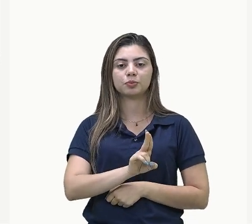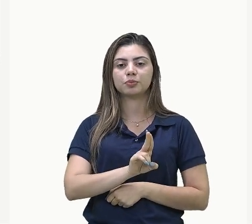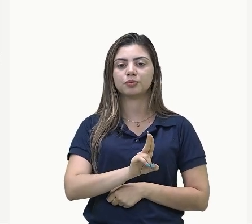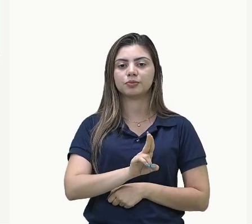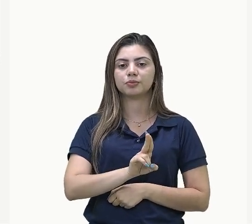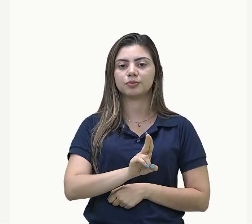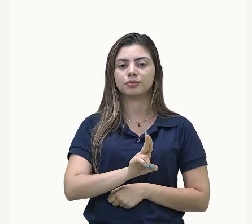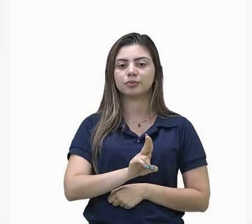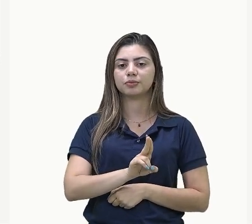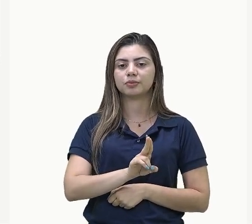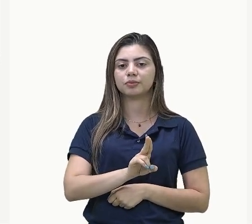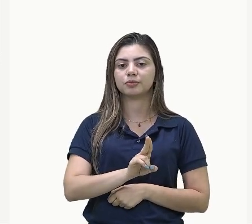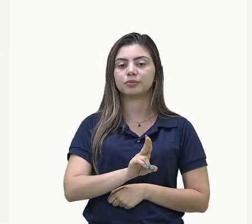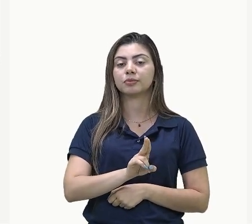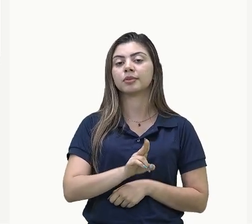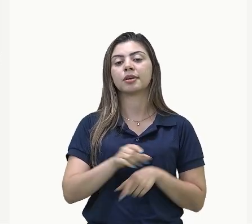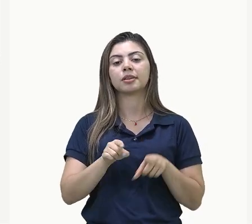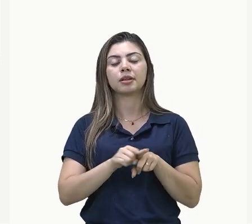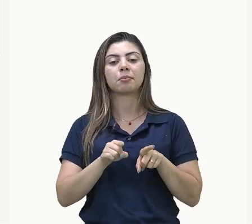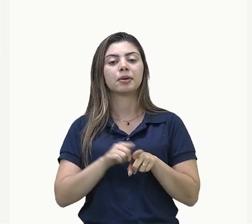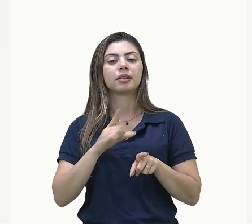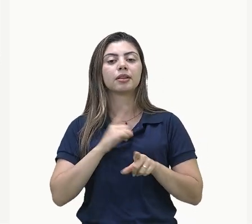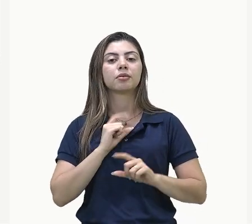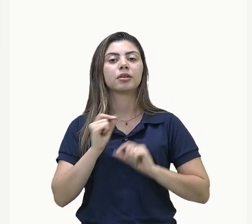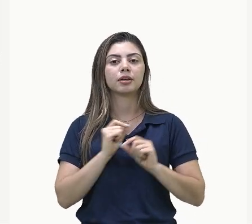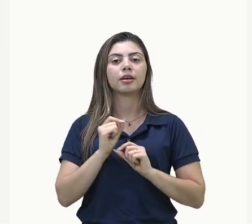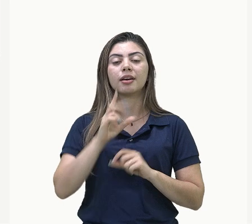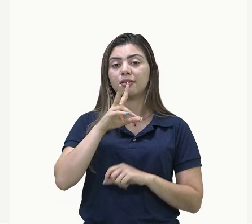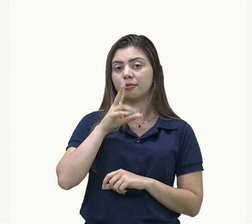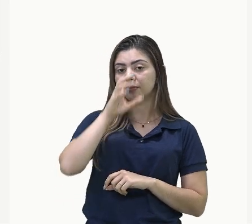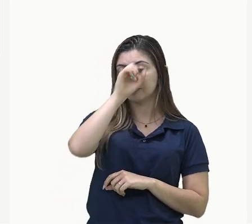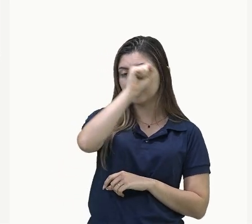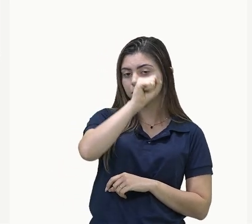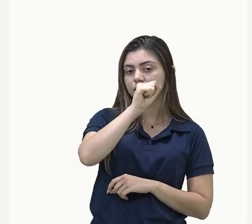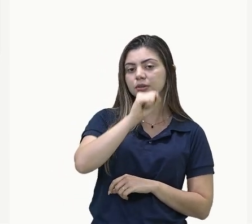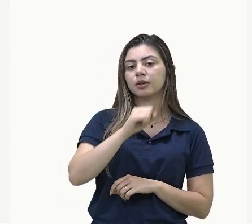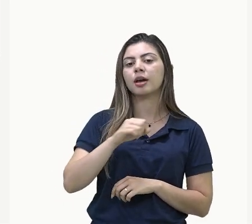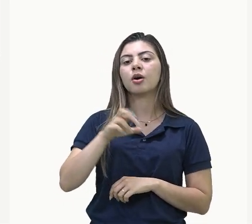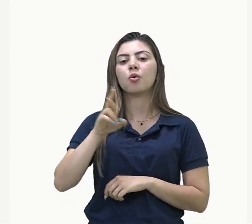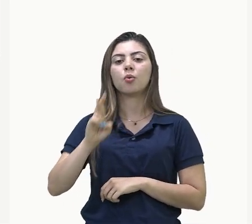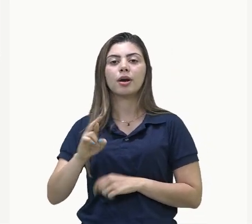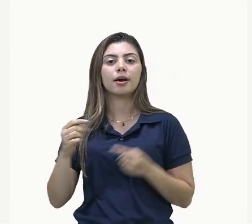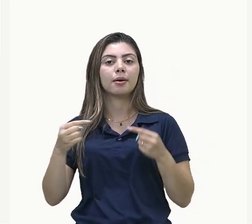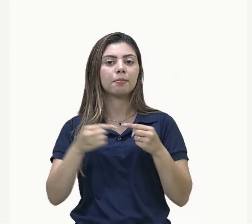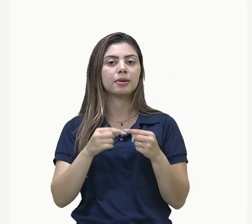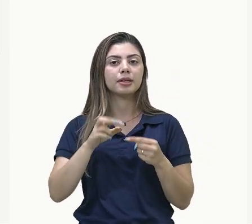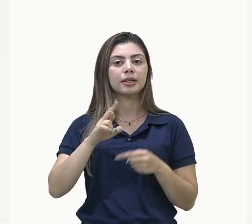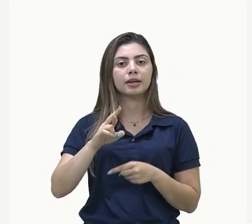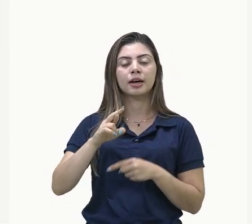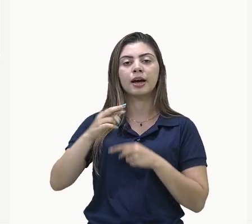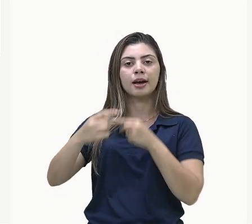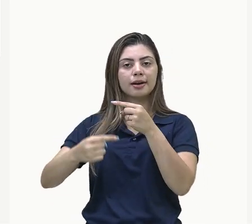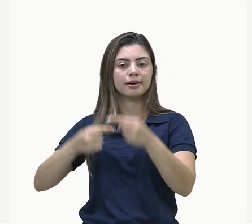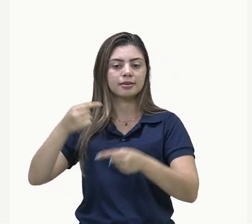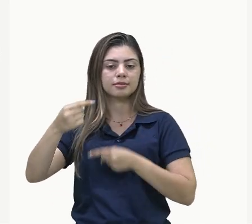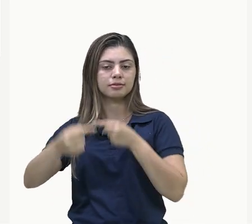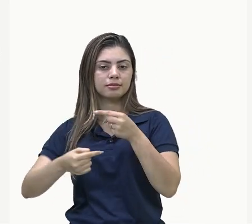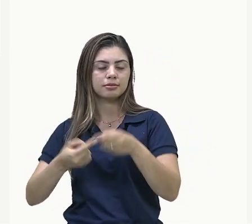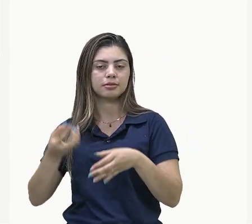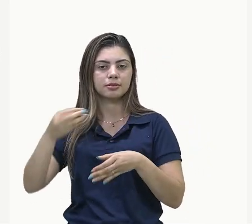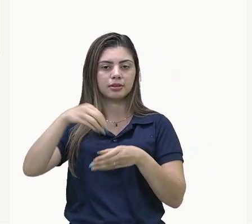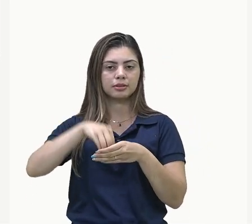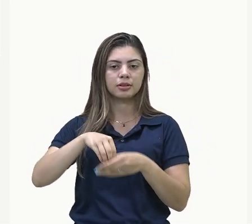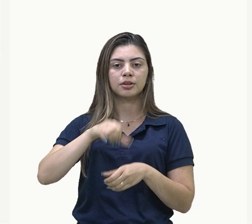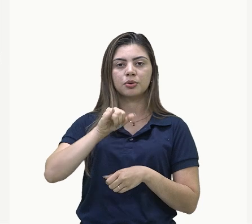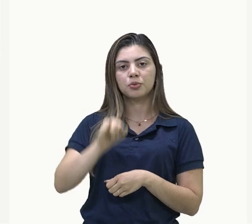temos a força contra-eletromotriz, o R é a resistência interna e I a